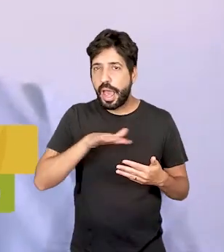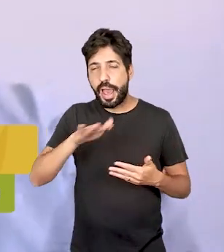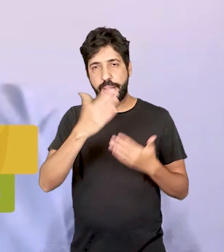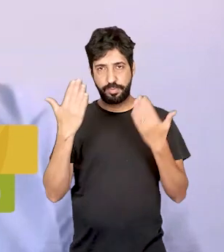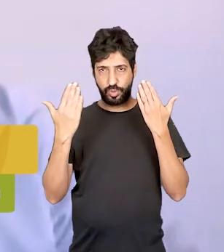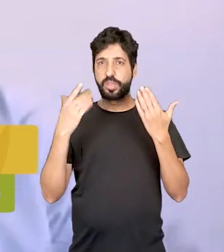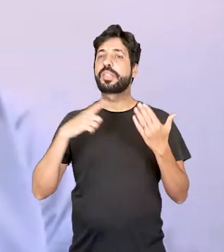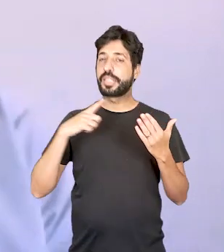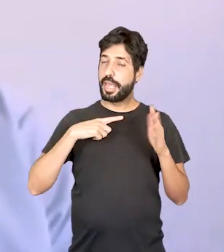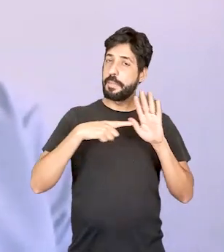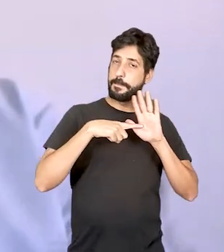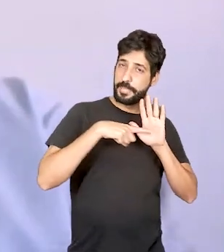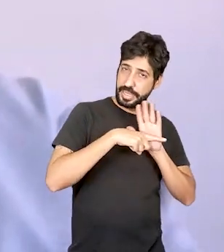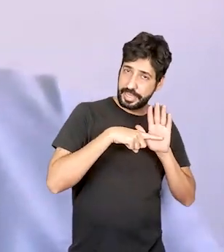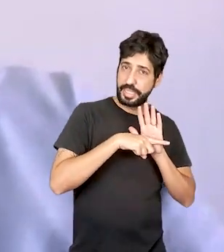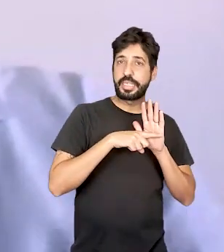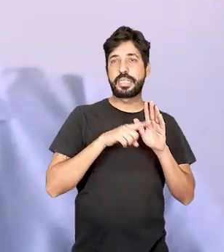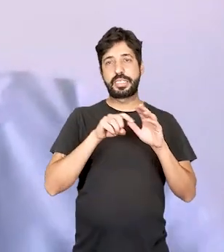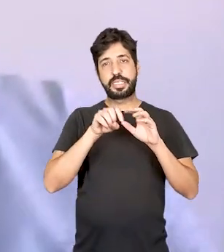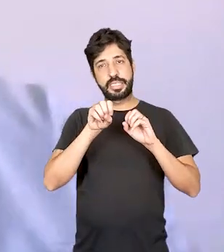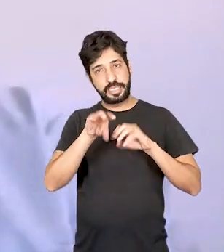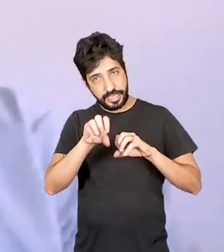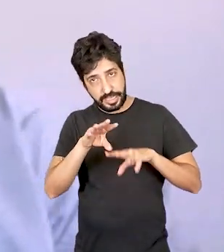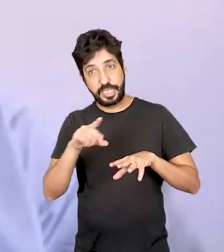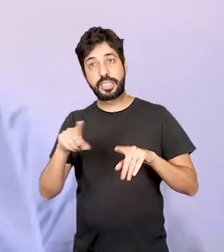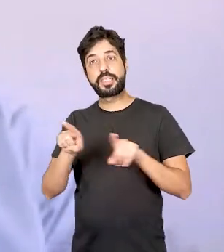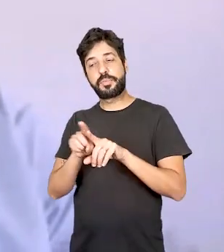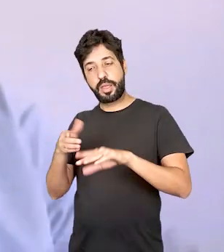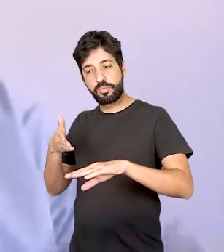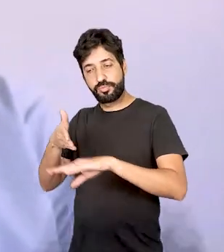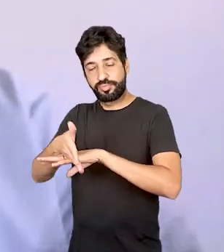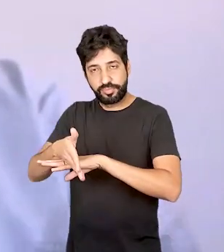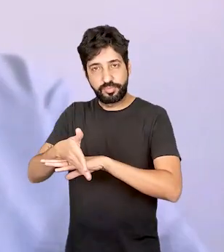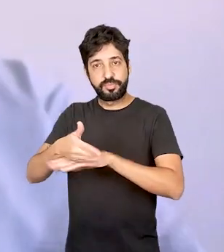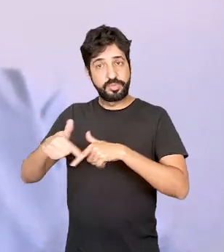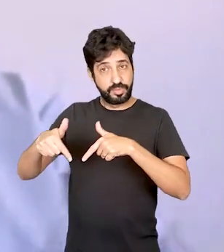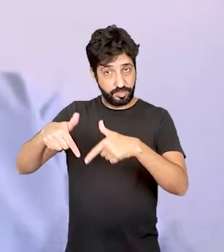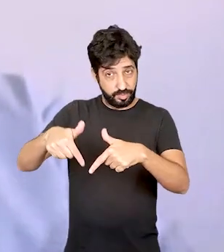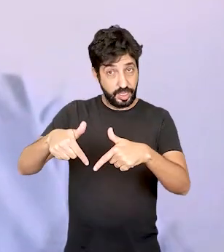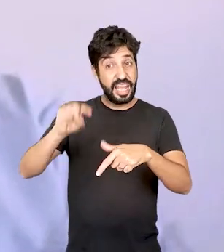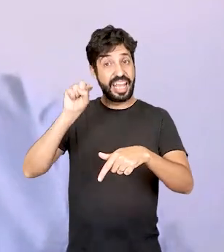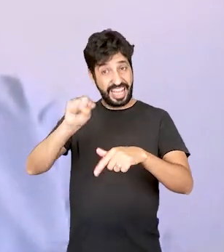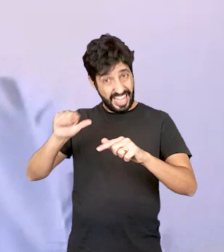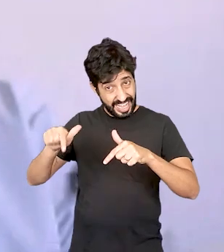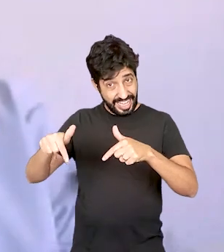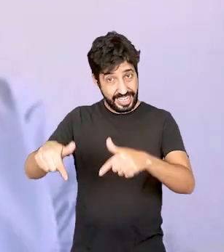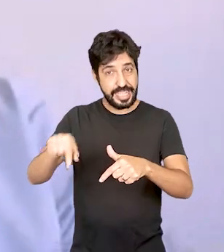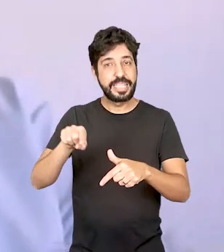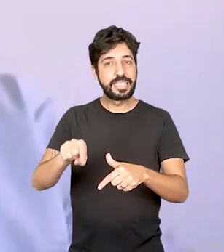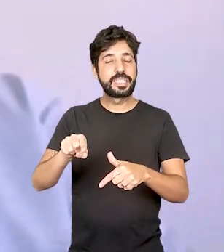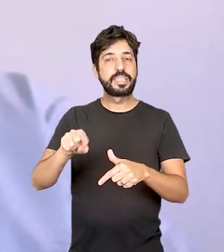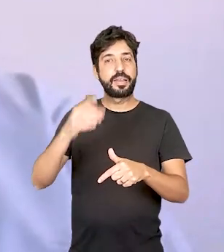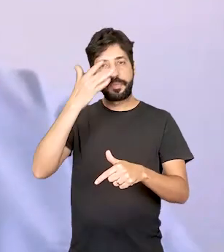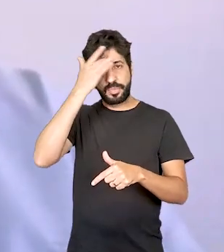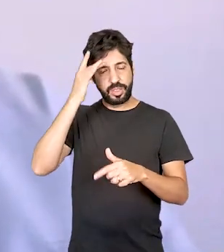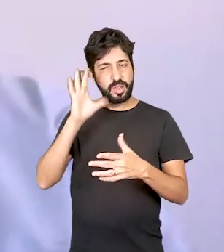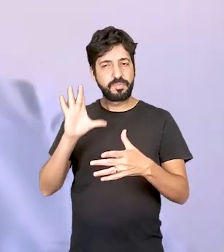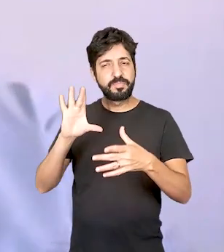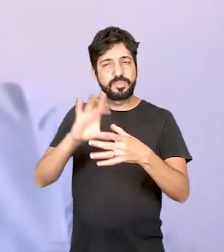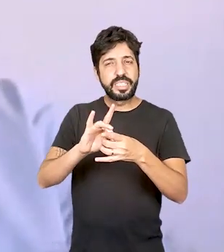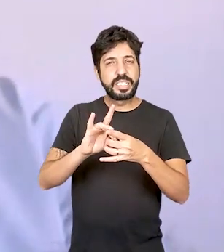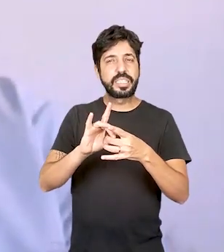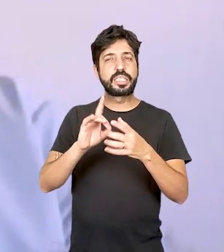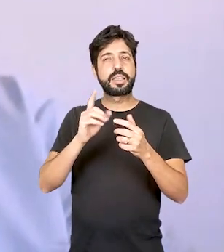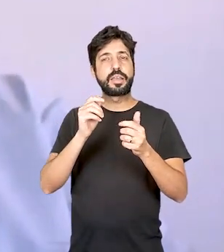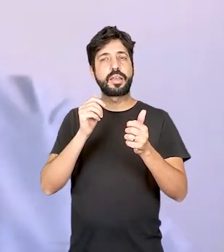da psicologia, né, temos a área de pesquisa, de ensino e de intervenção. E na área de intervenção, as pessoas sempre associam a